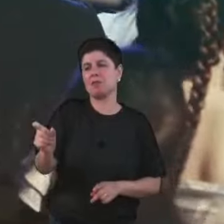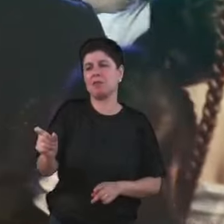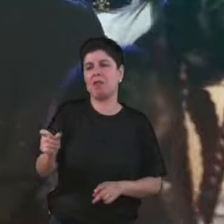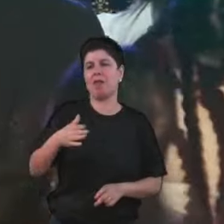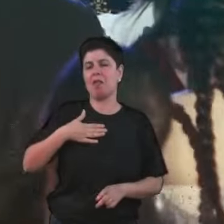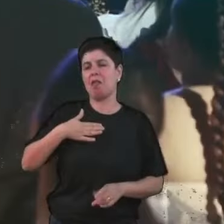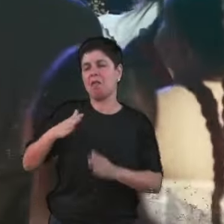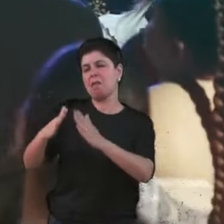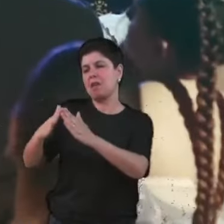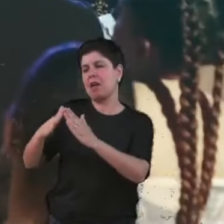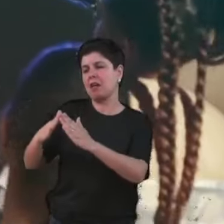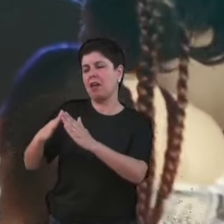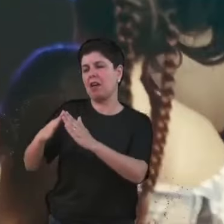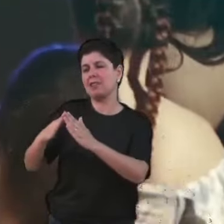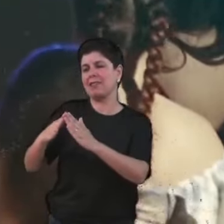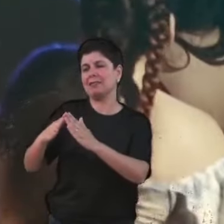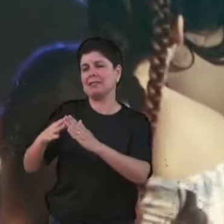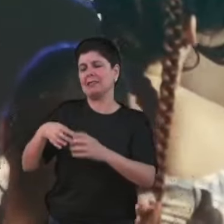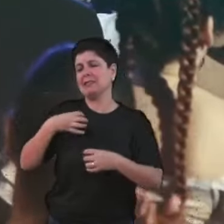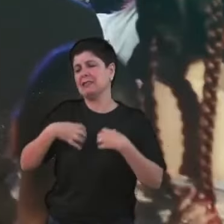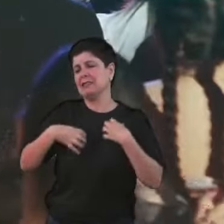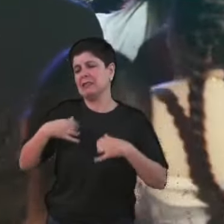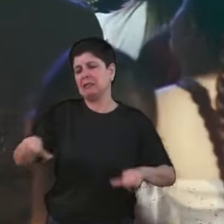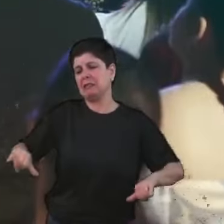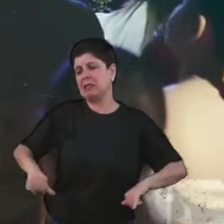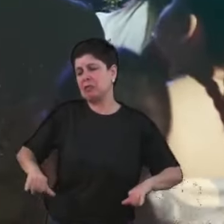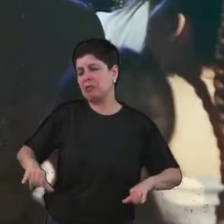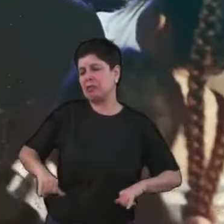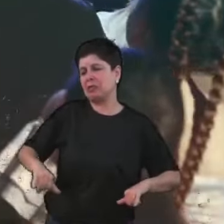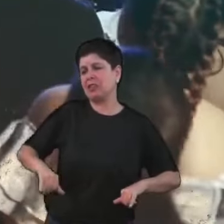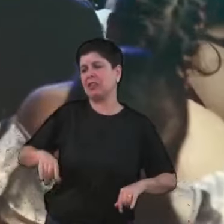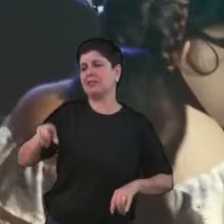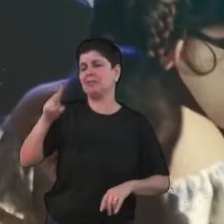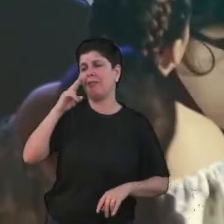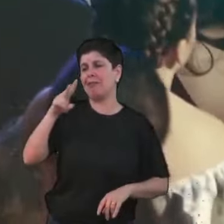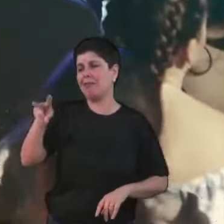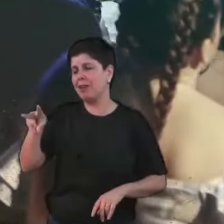Mas você entendeu que você se aprofundar na amargura, essa pessoa,